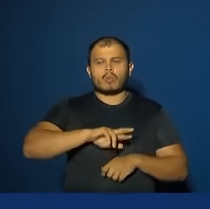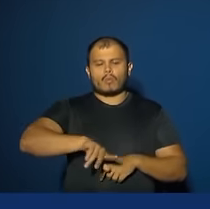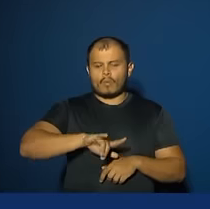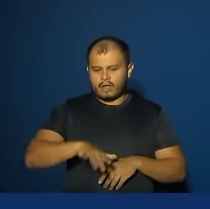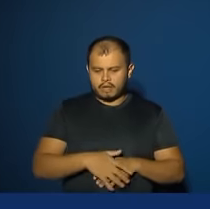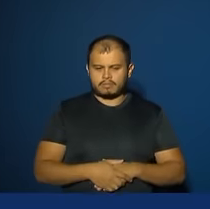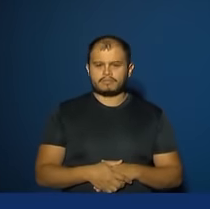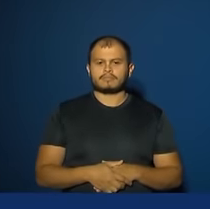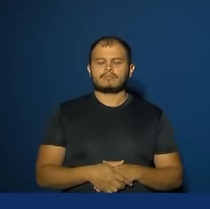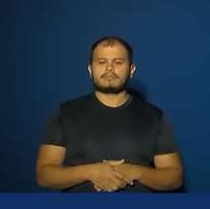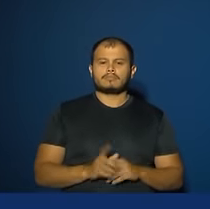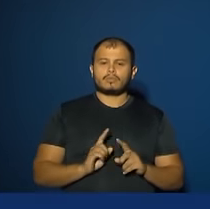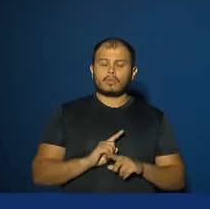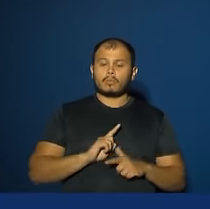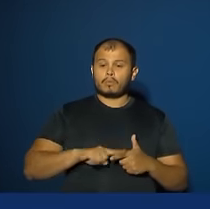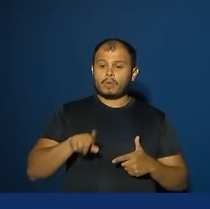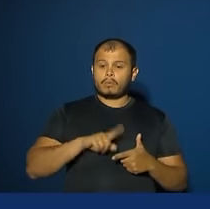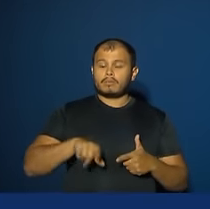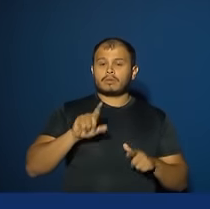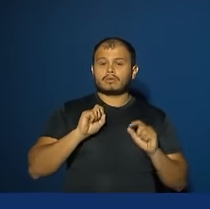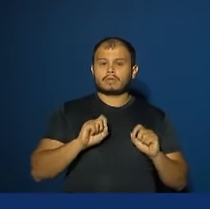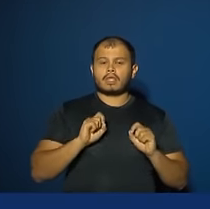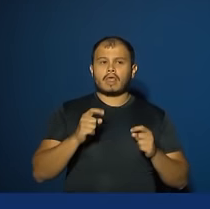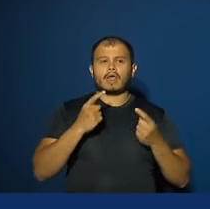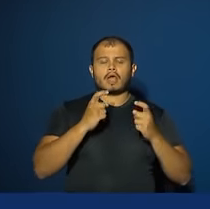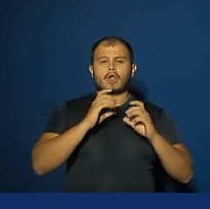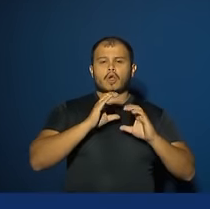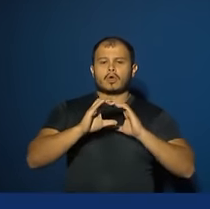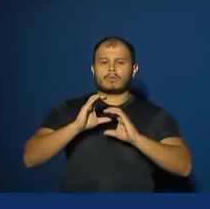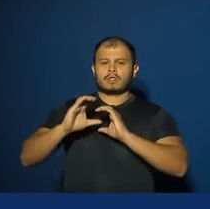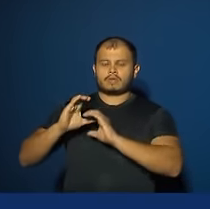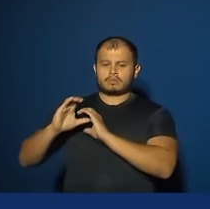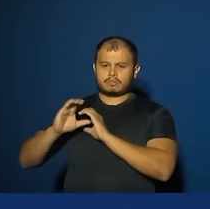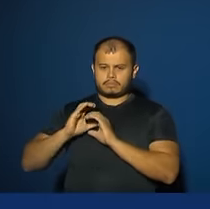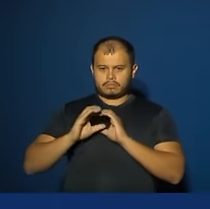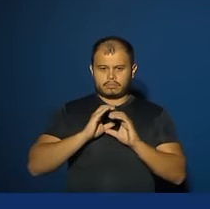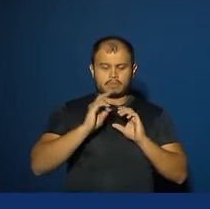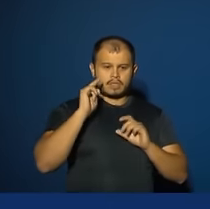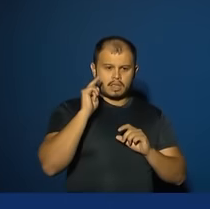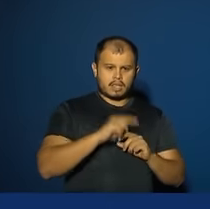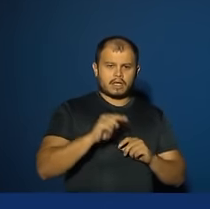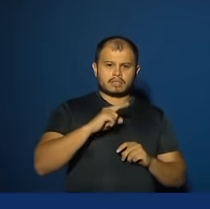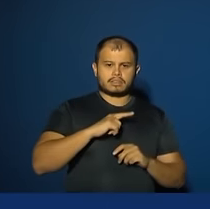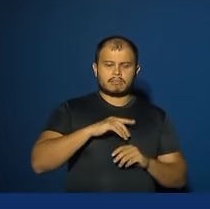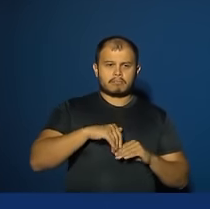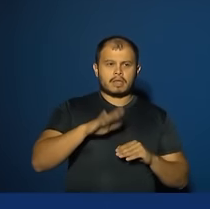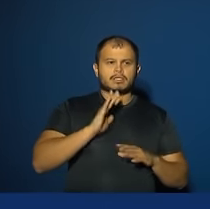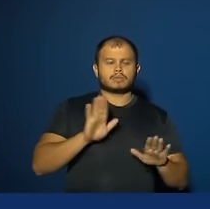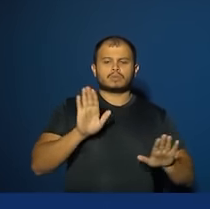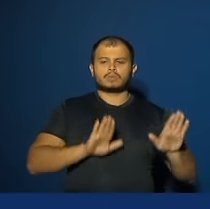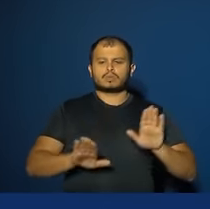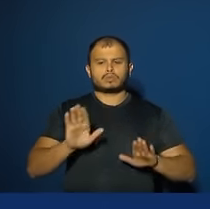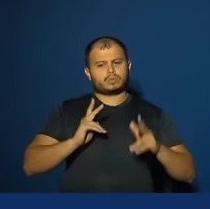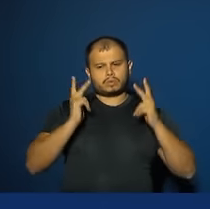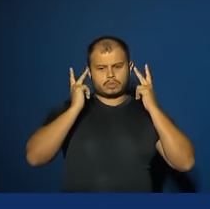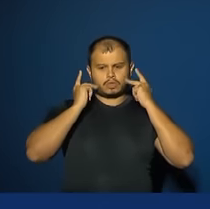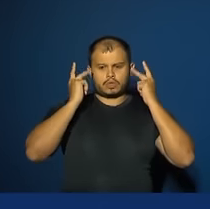isso. O problema do Fed, como o Loio falou, foi a comunicação. Então, essa postura um pouquinho mais conservadora é